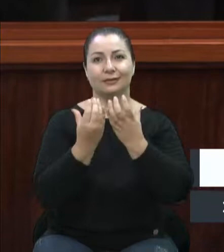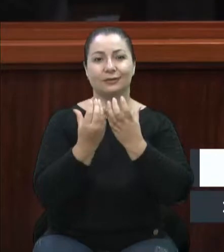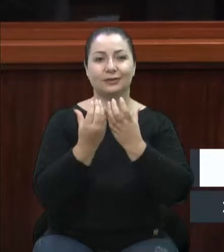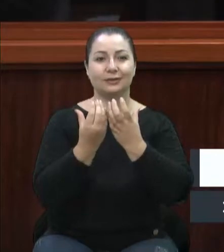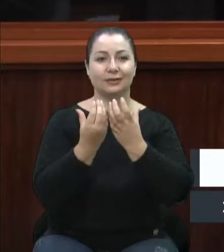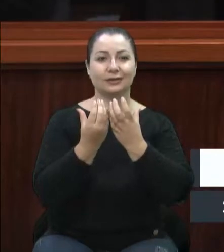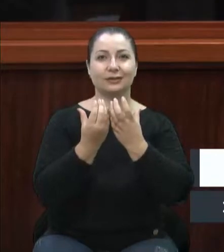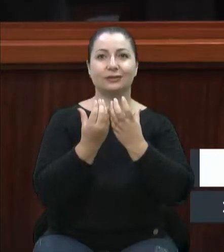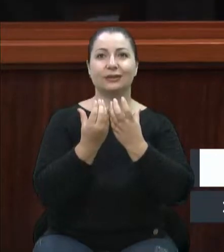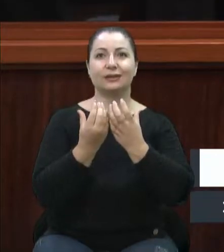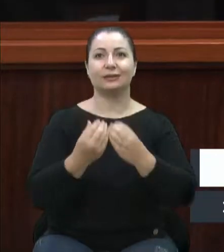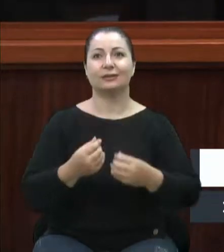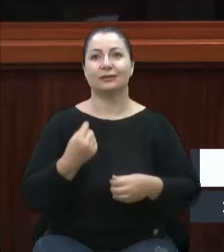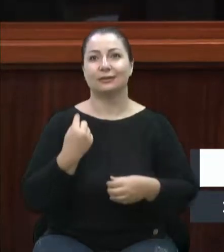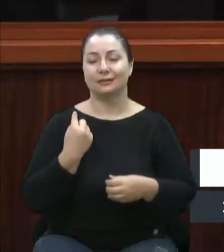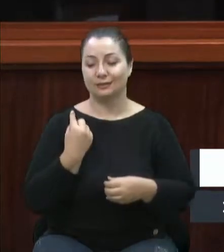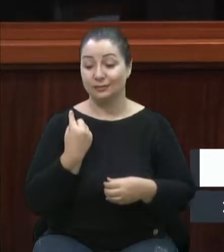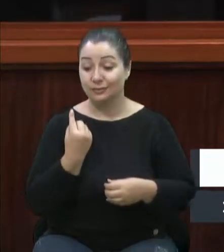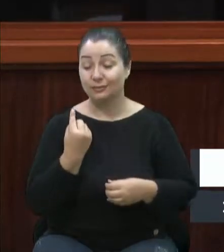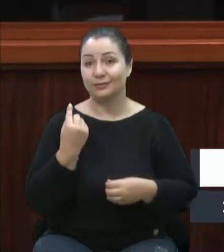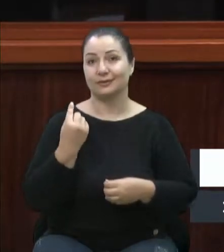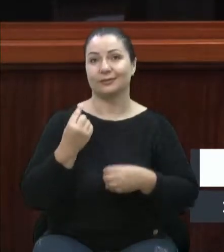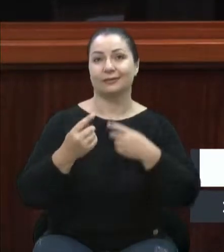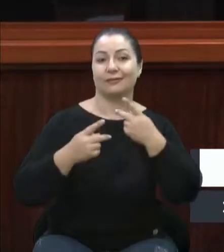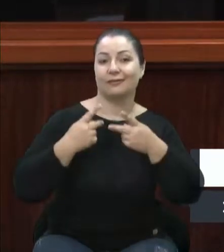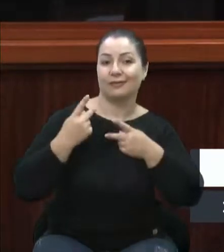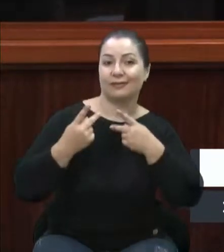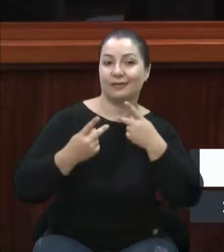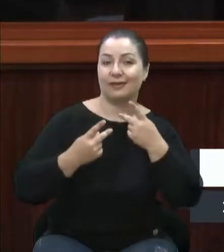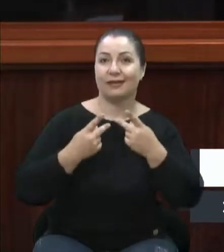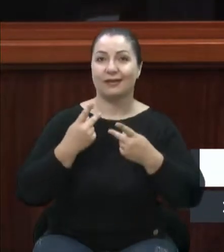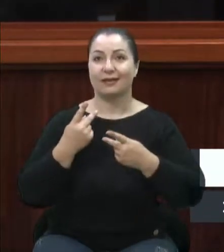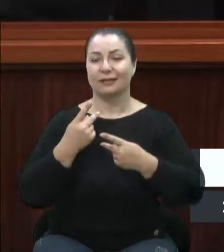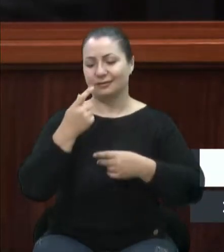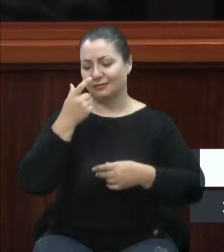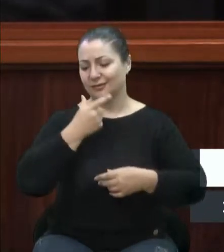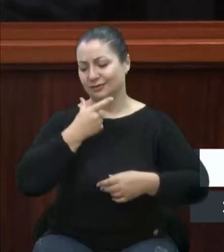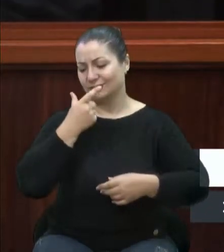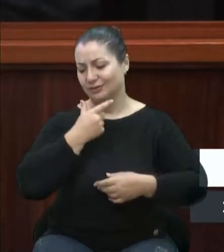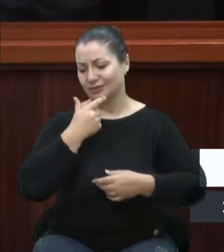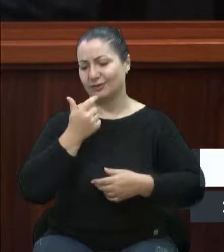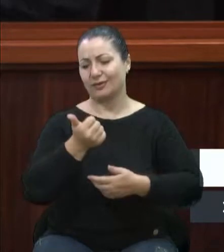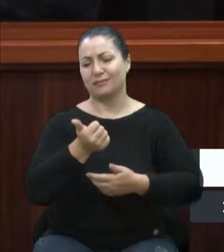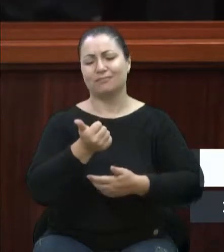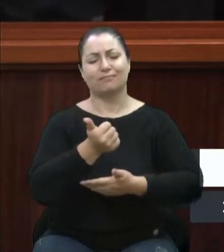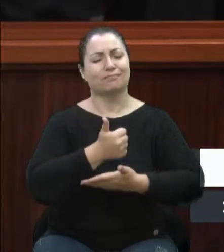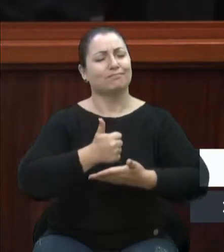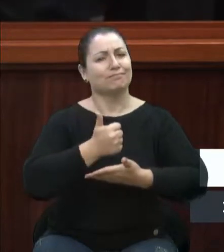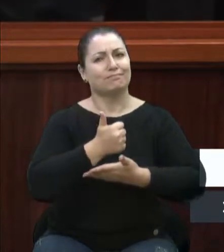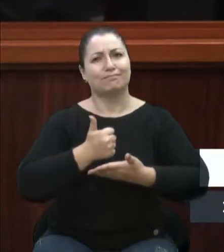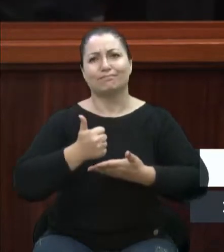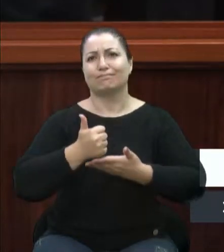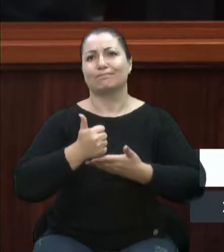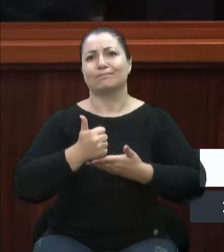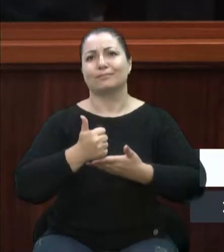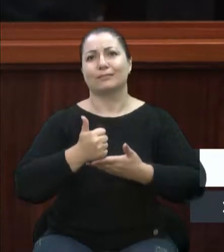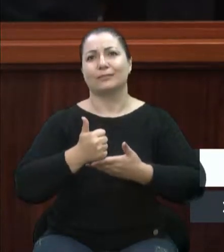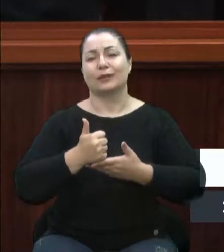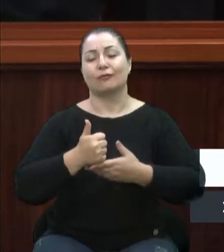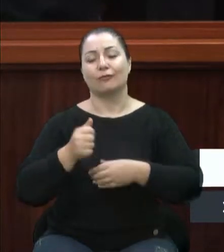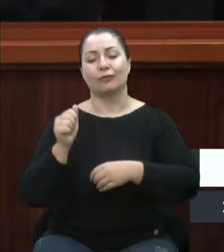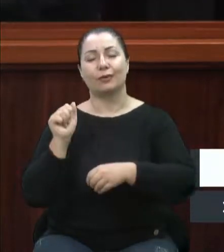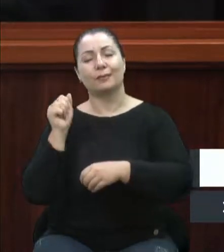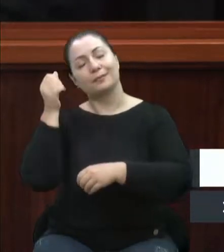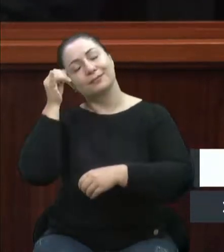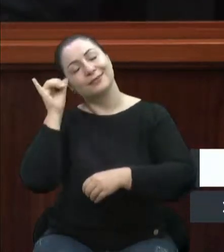das palavras que mais apareceu e que eu acho fundamental quando a gente fala desse tema, que é a questão da